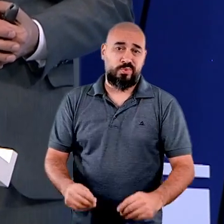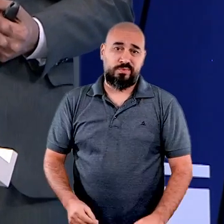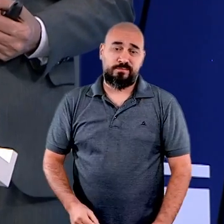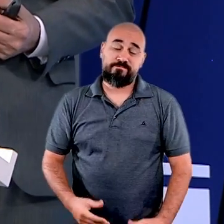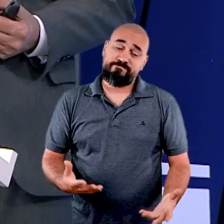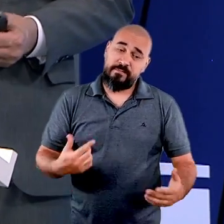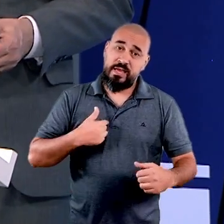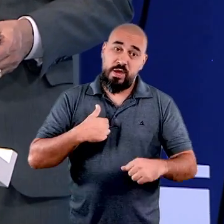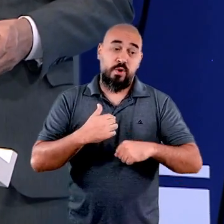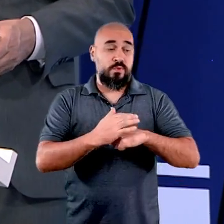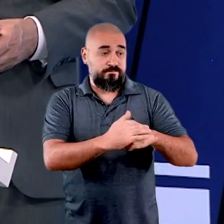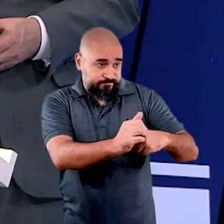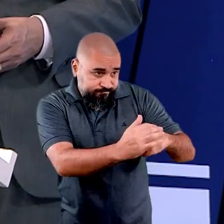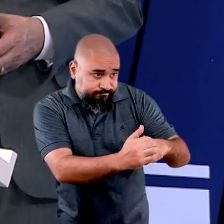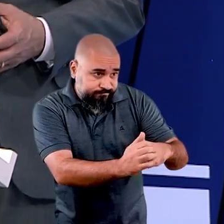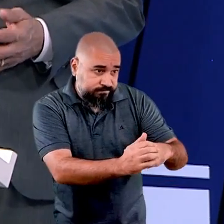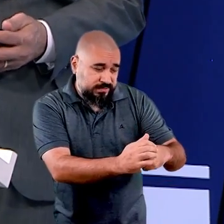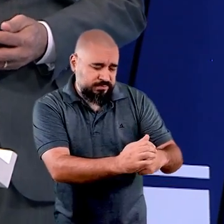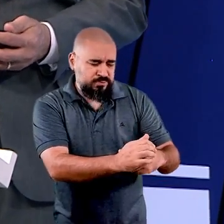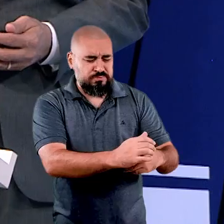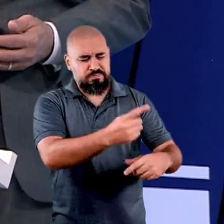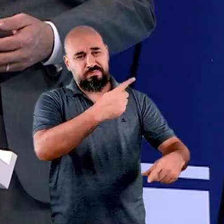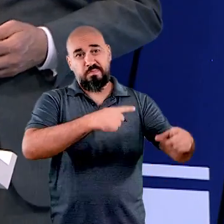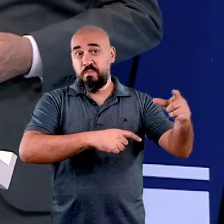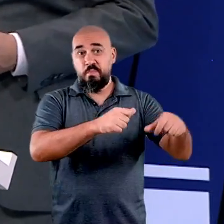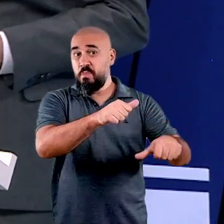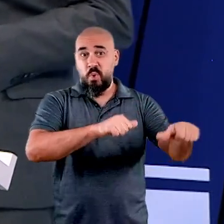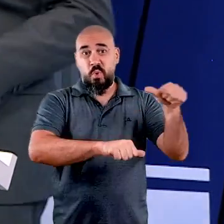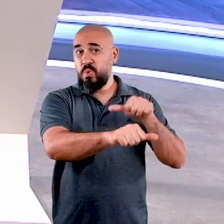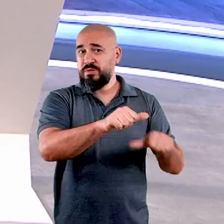conforto e no outro momento eu sou confortado.